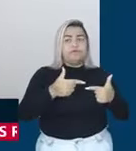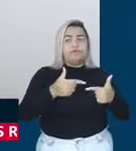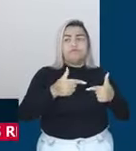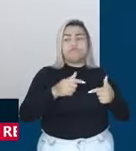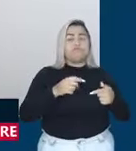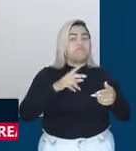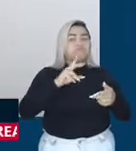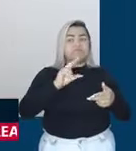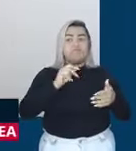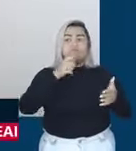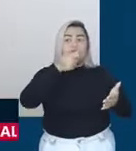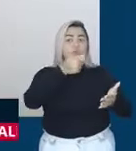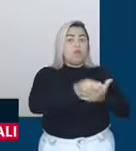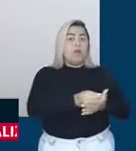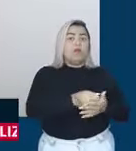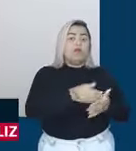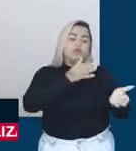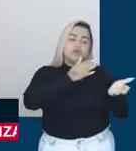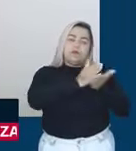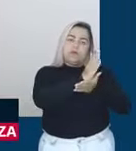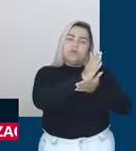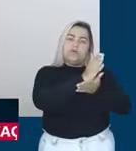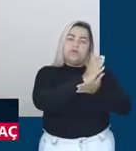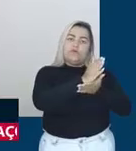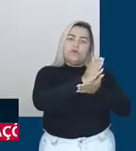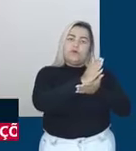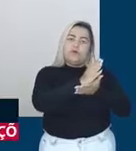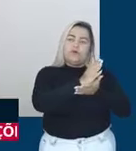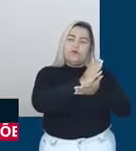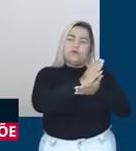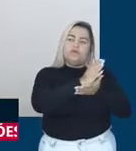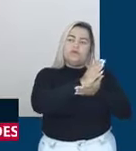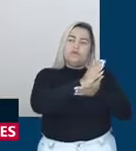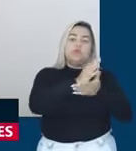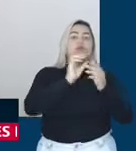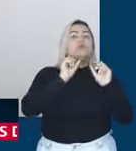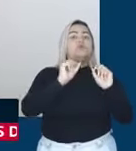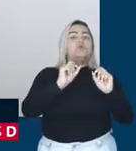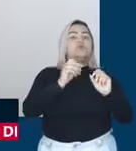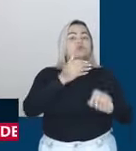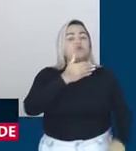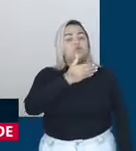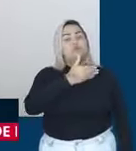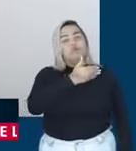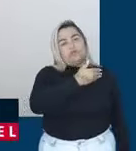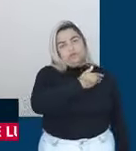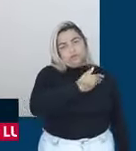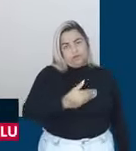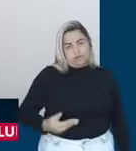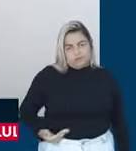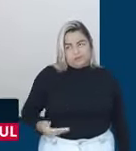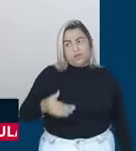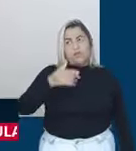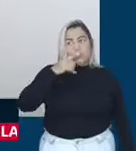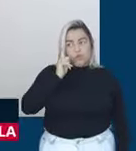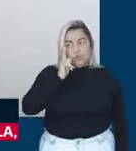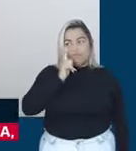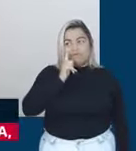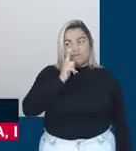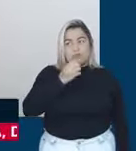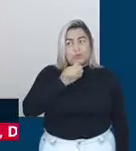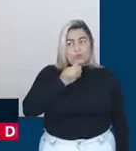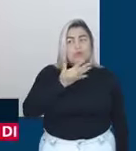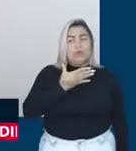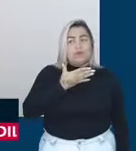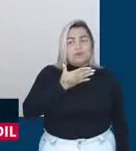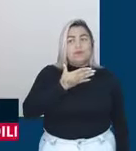barra. Quando aprovamos o governo anterior, uma política nesse sentido, não tão boa quanto